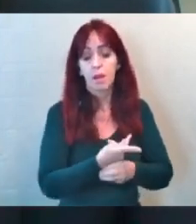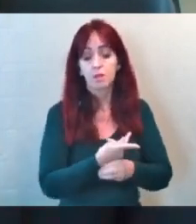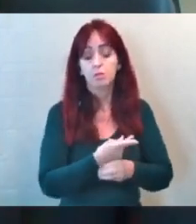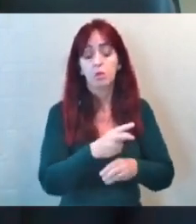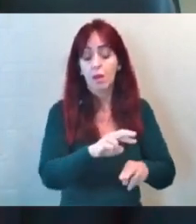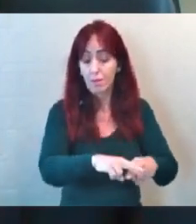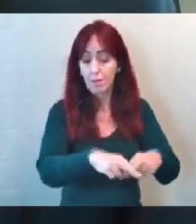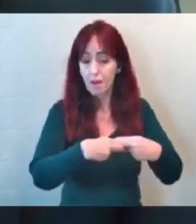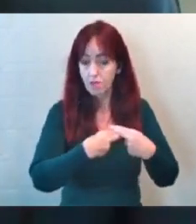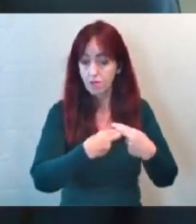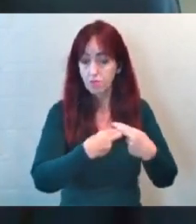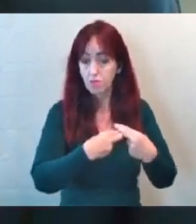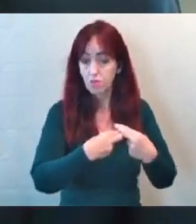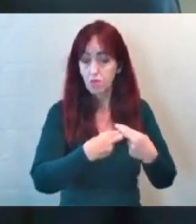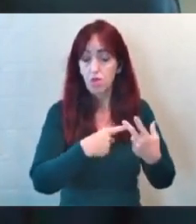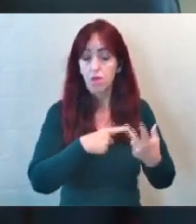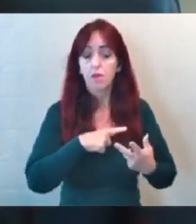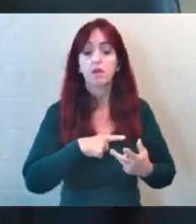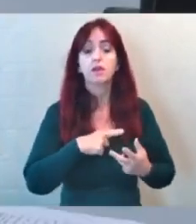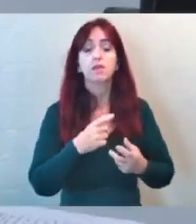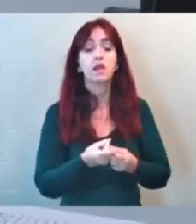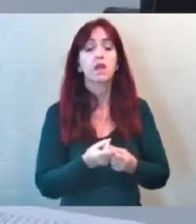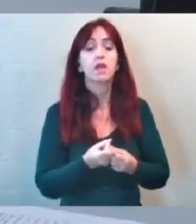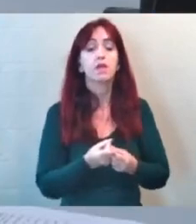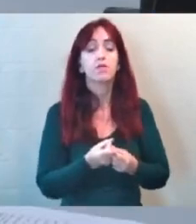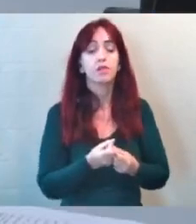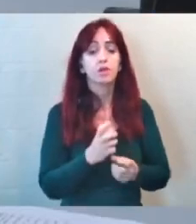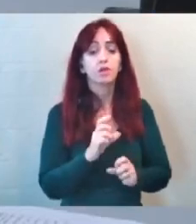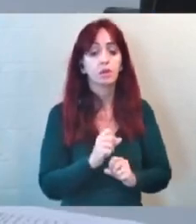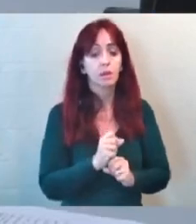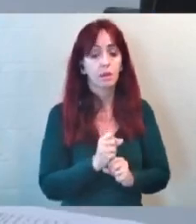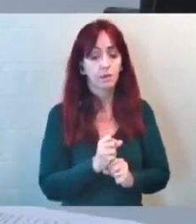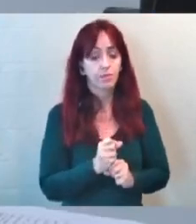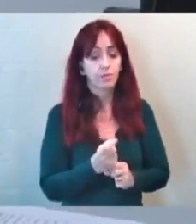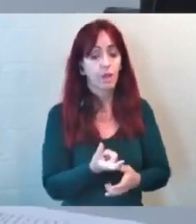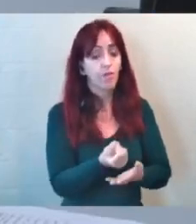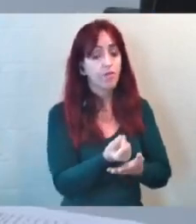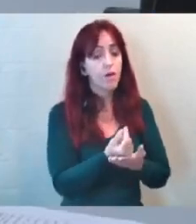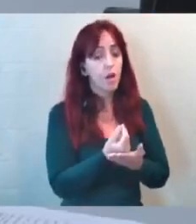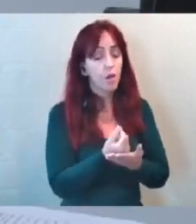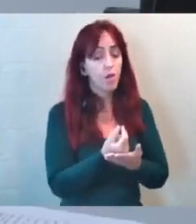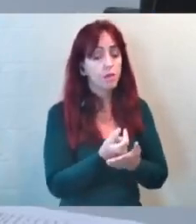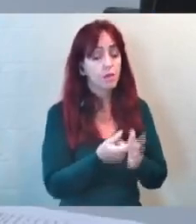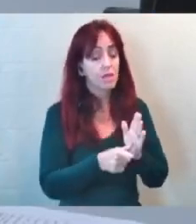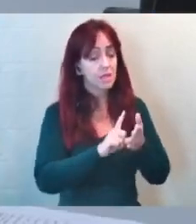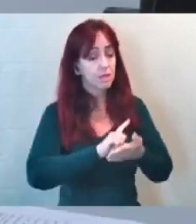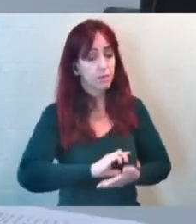créditos antecipados. Isso. Então, vamos na nomenclatura que vocês gostam de usar. Compra antecipada de Vale